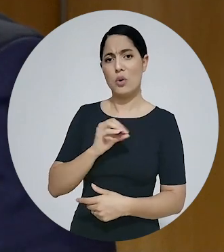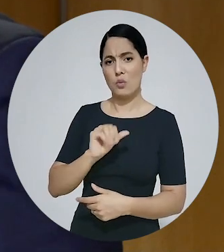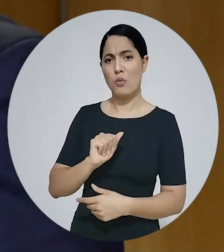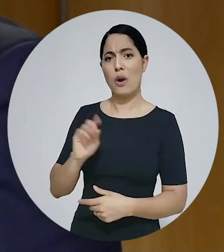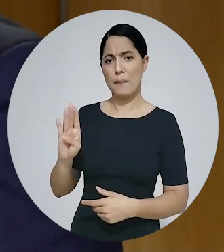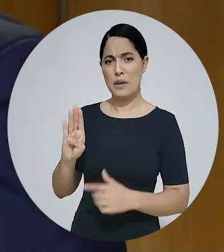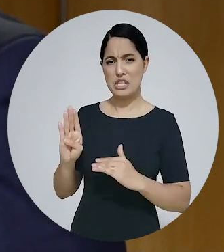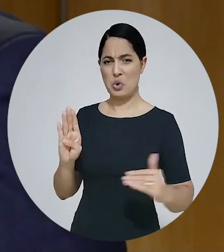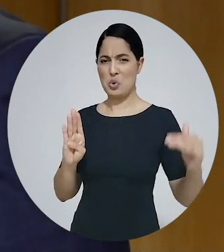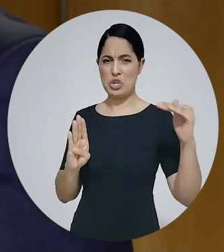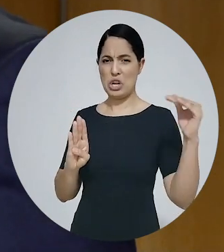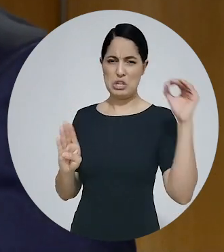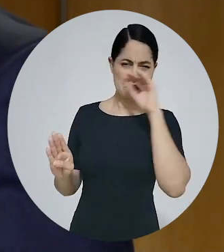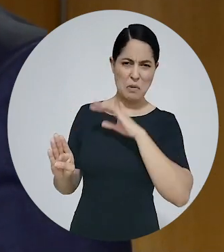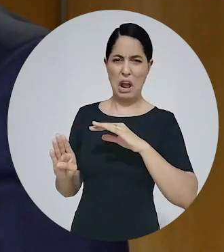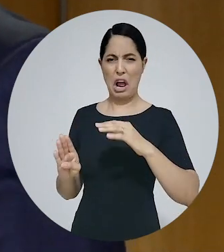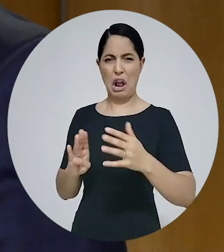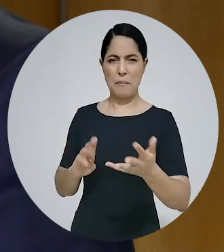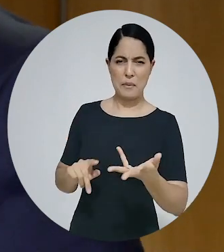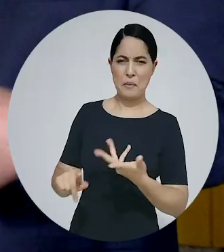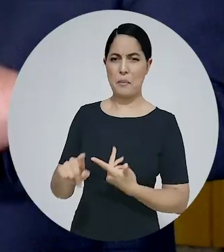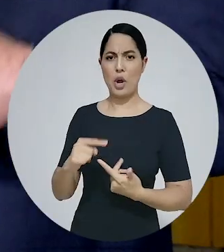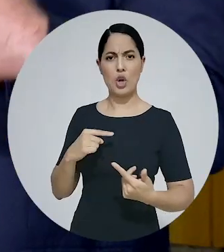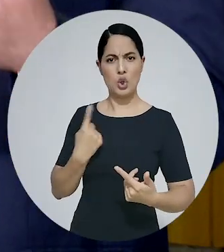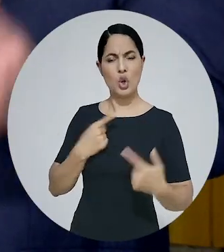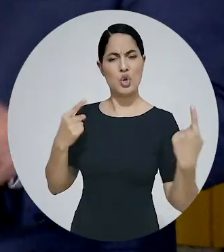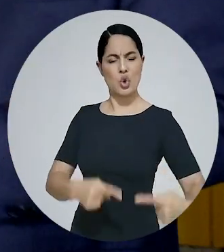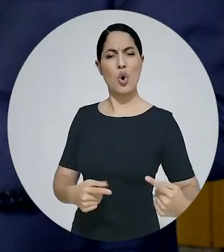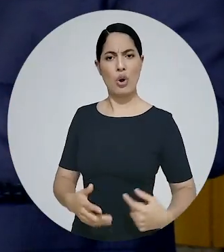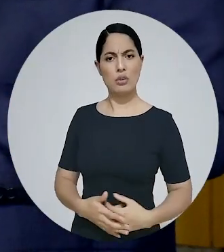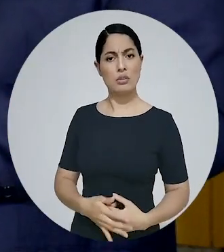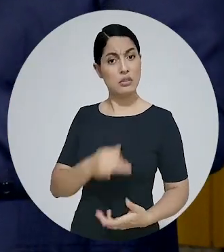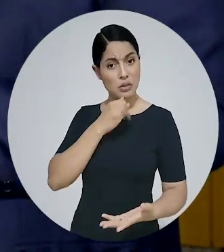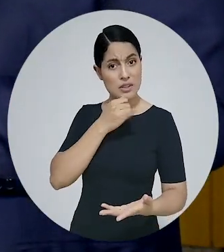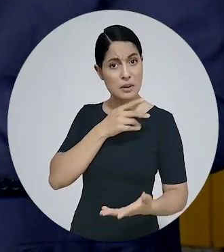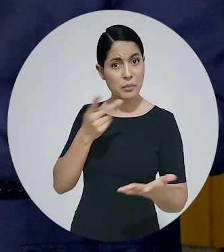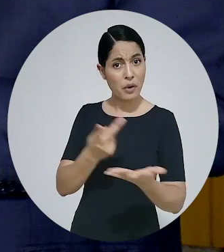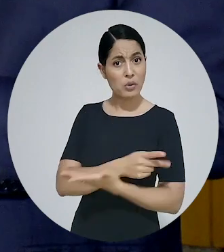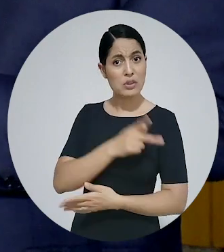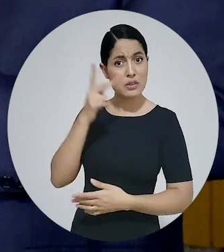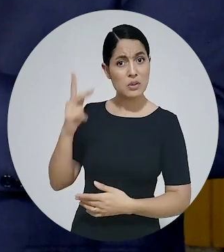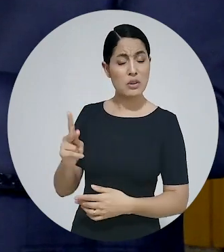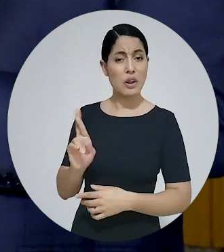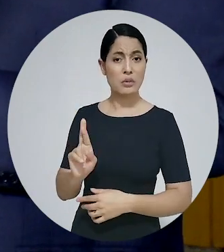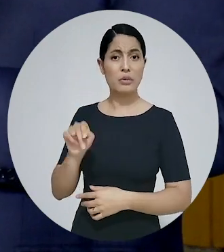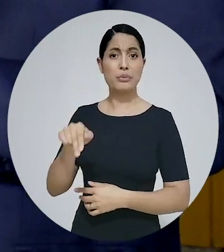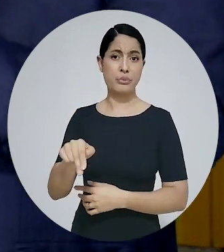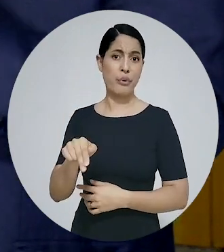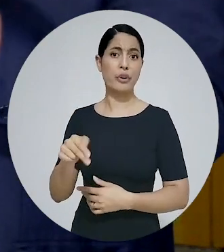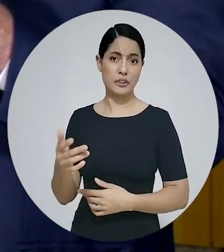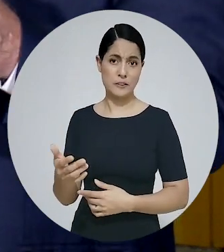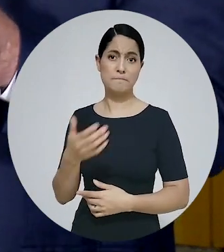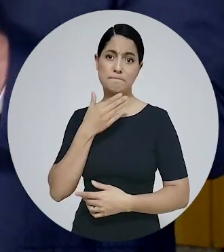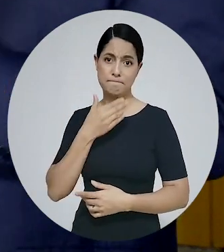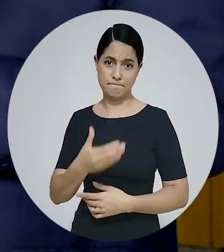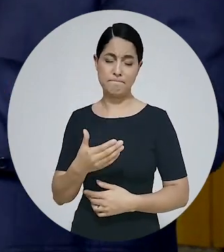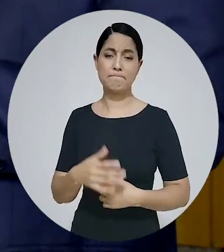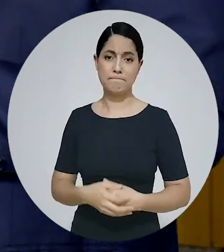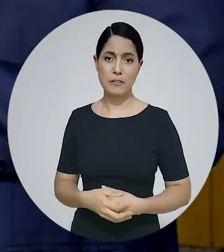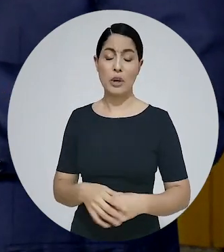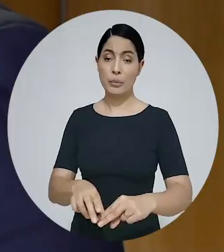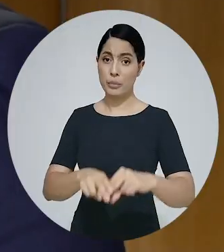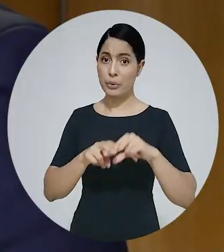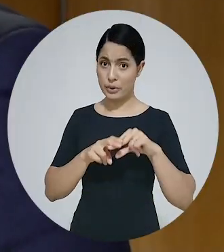ao lado da advocacia para combater esse autoritarismo, esses arroubos autoritários, como aconteceu neste caso na cidade